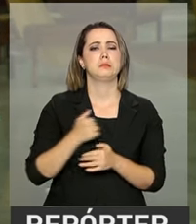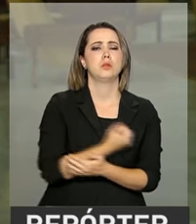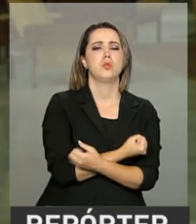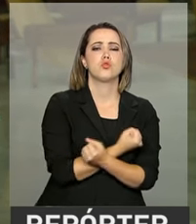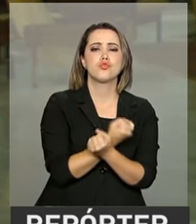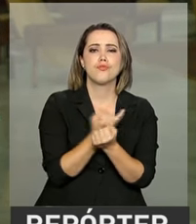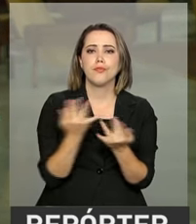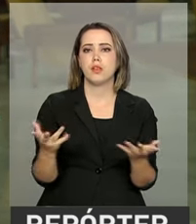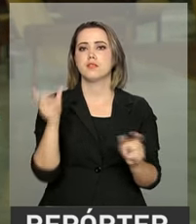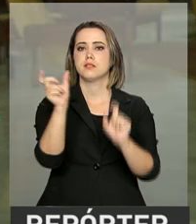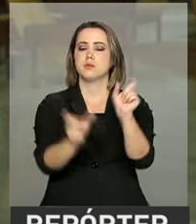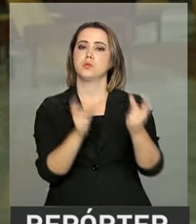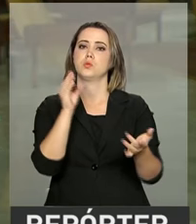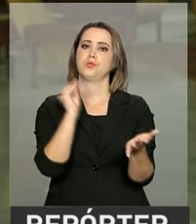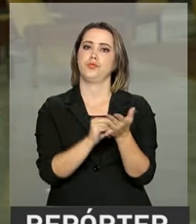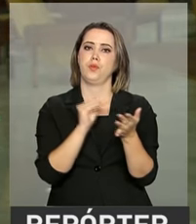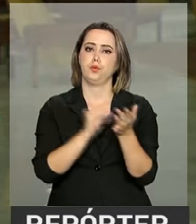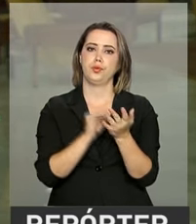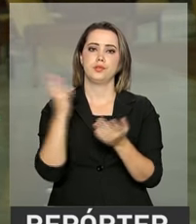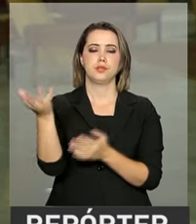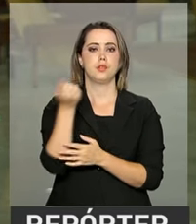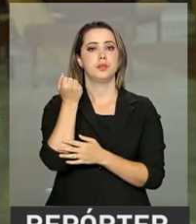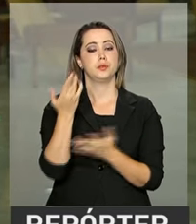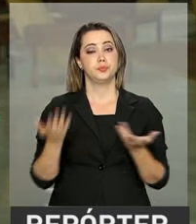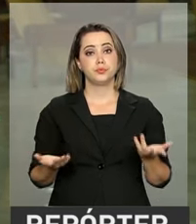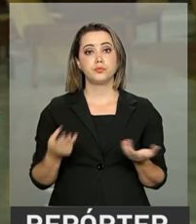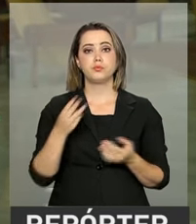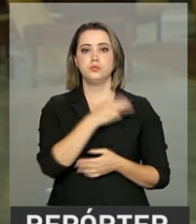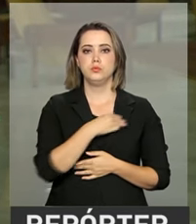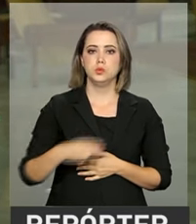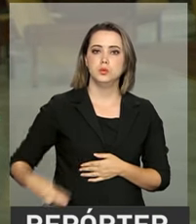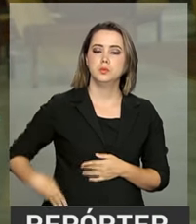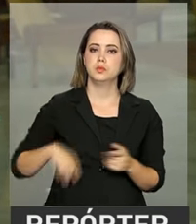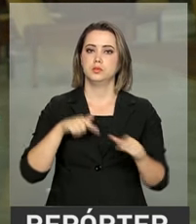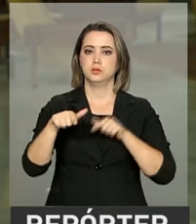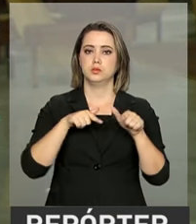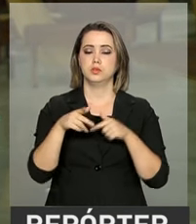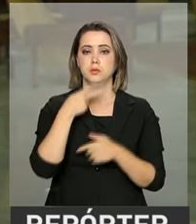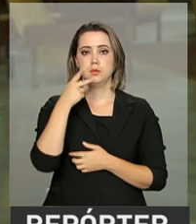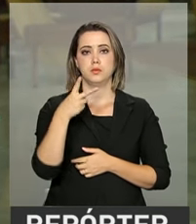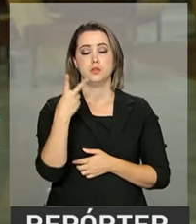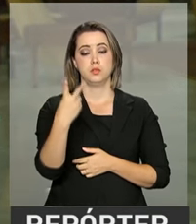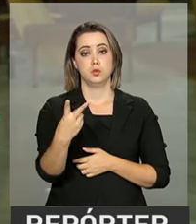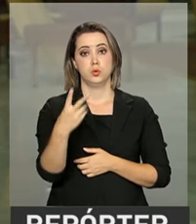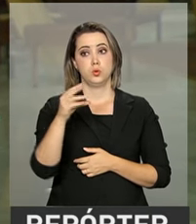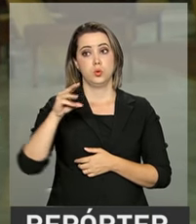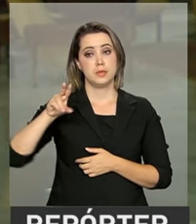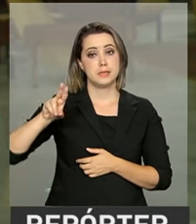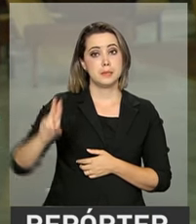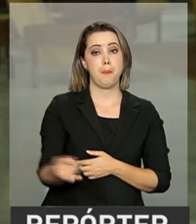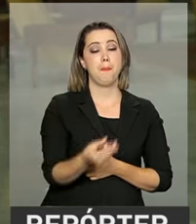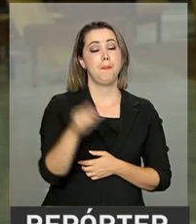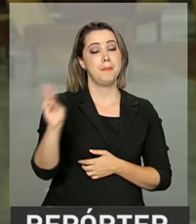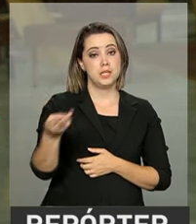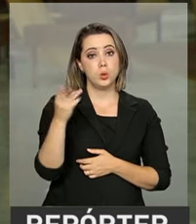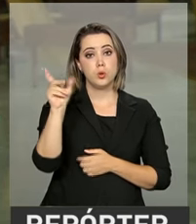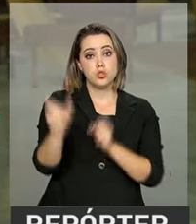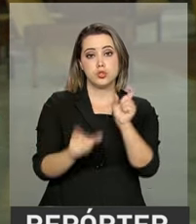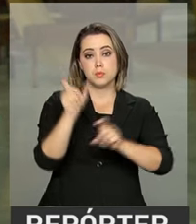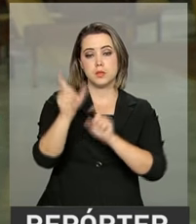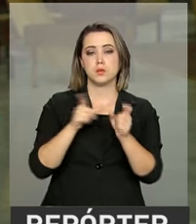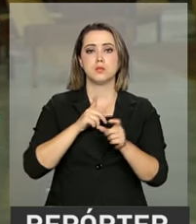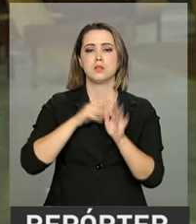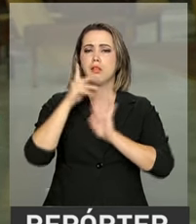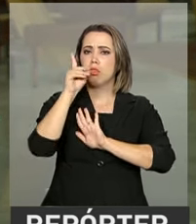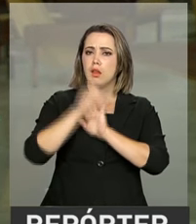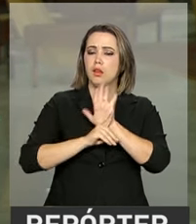muitos trabalhadores. Segundo o Ministério do Trabalho, são 2 milhões e 200 mil trabalhadores que têm esse